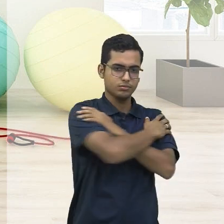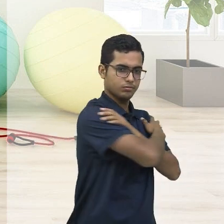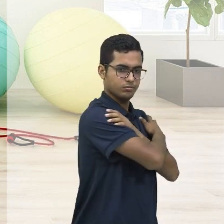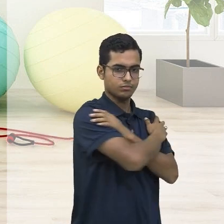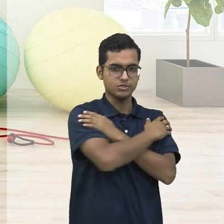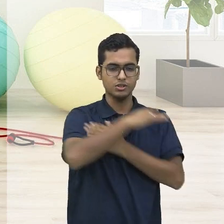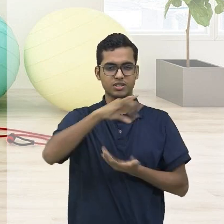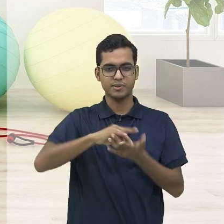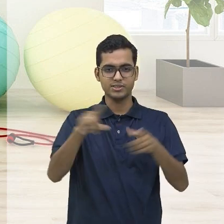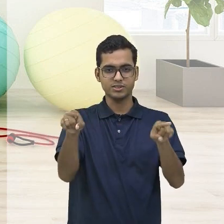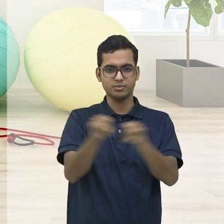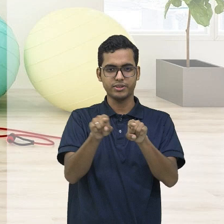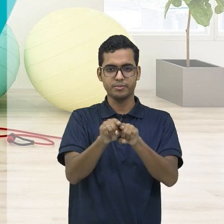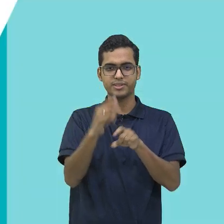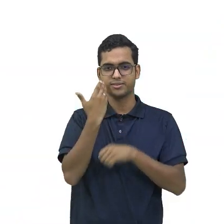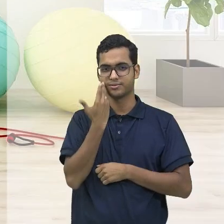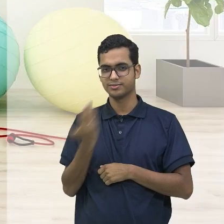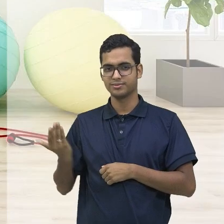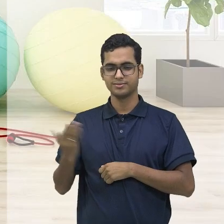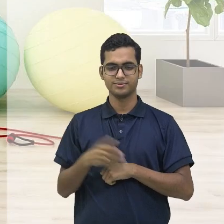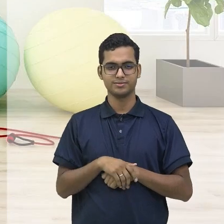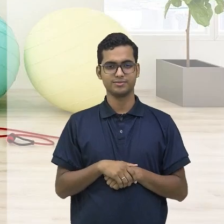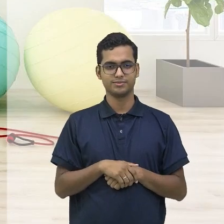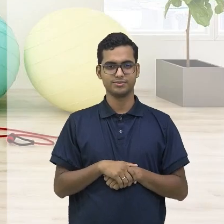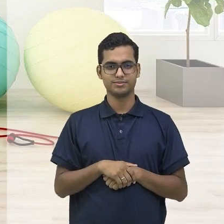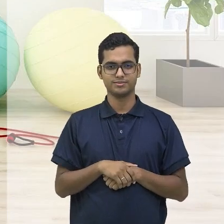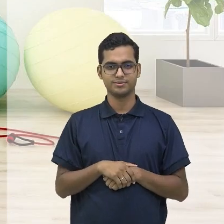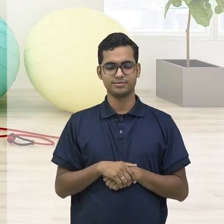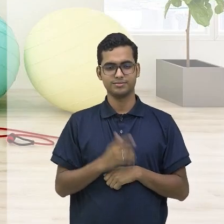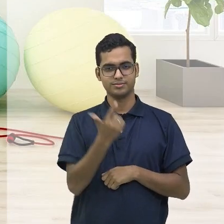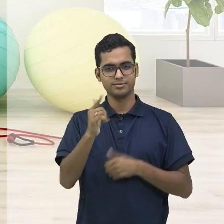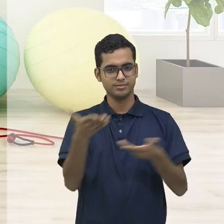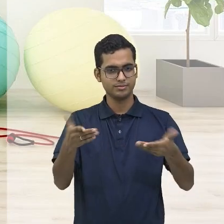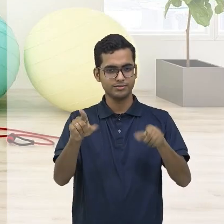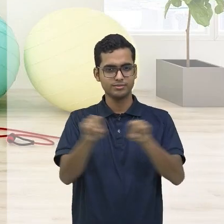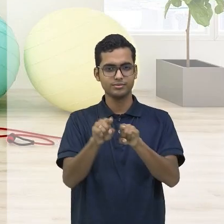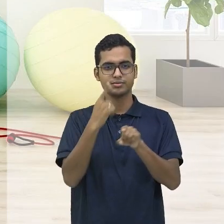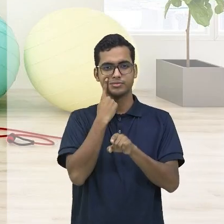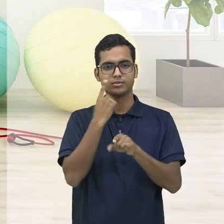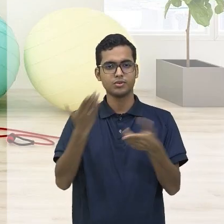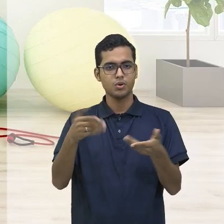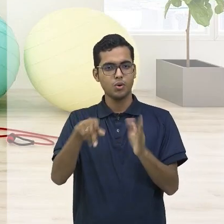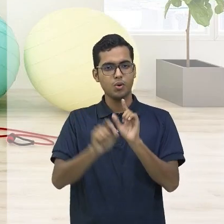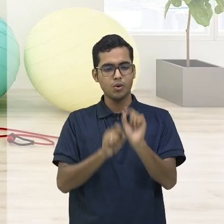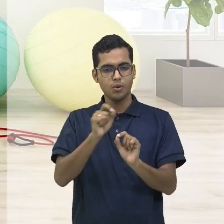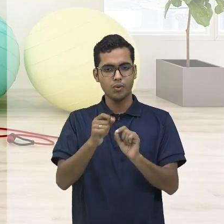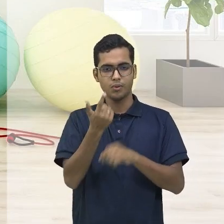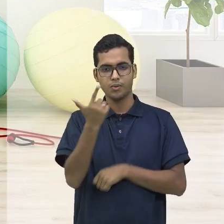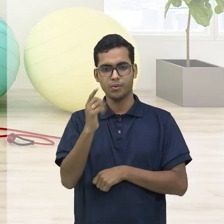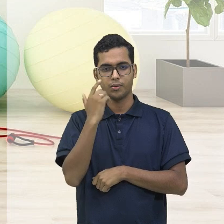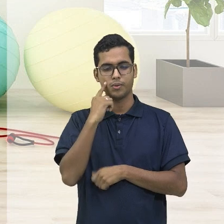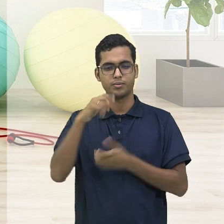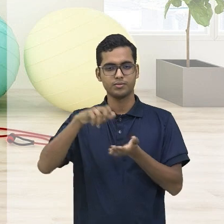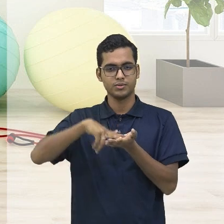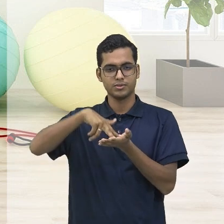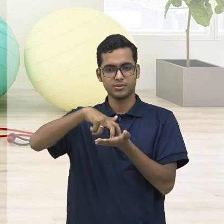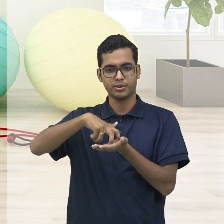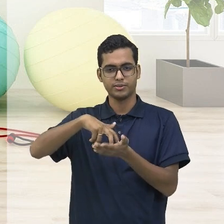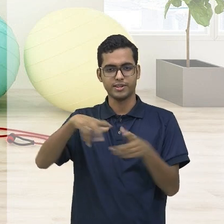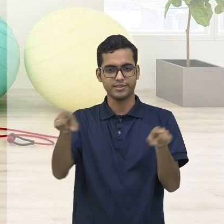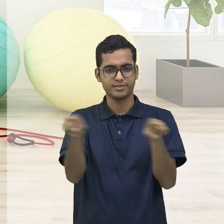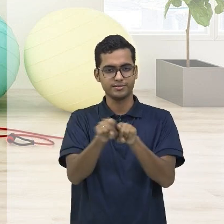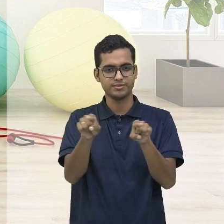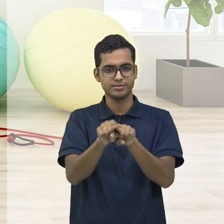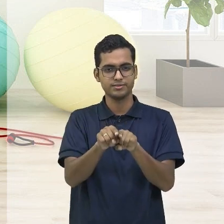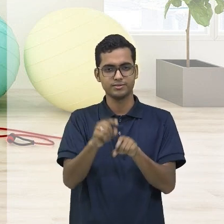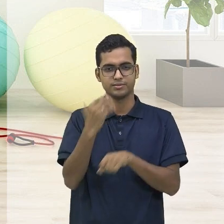para o outro. Nós vamos fazer o agachamento normal. A gente vai aqui, ó,